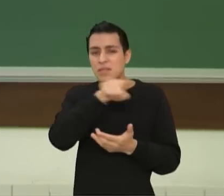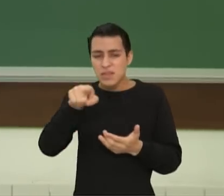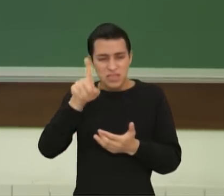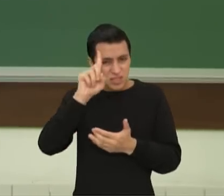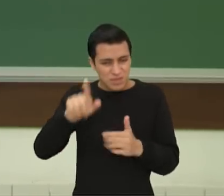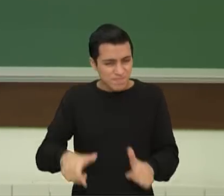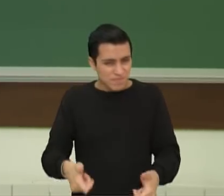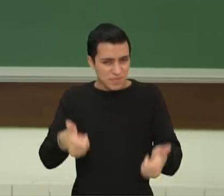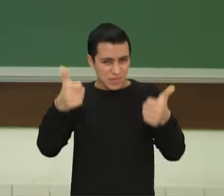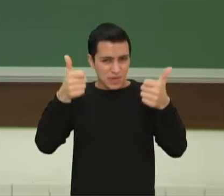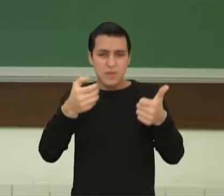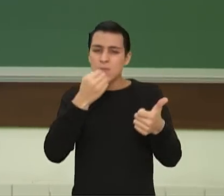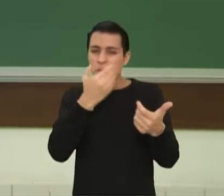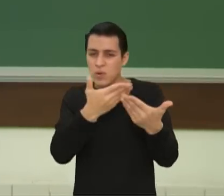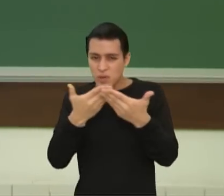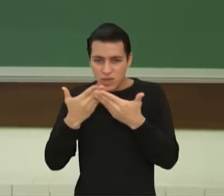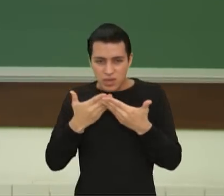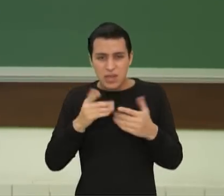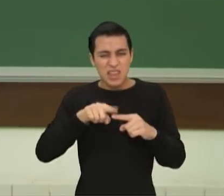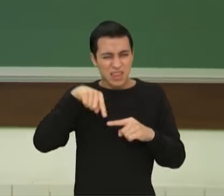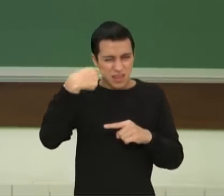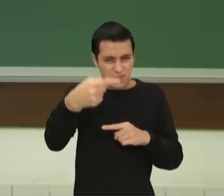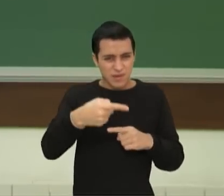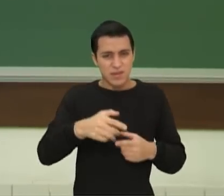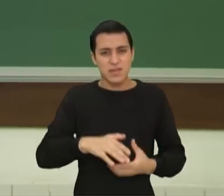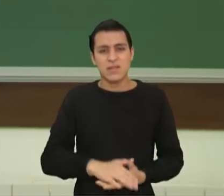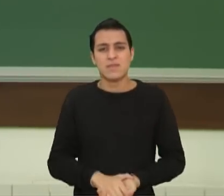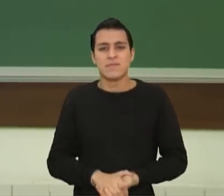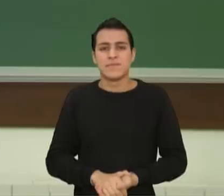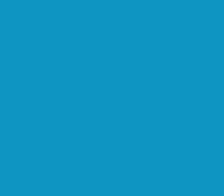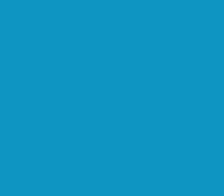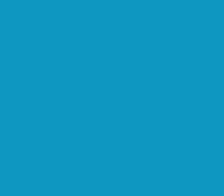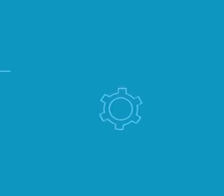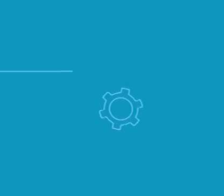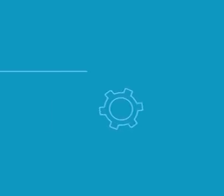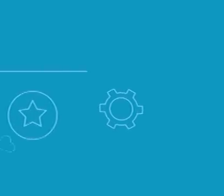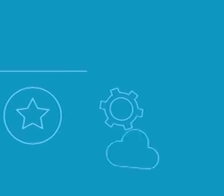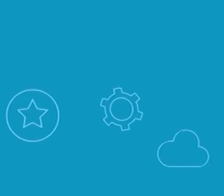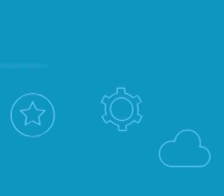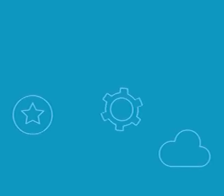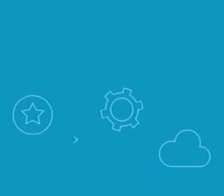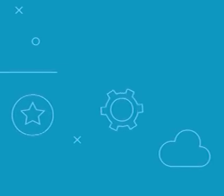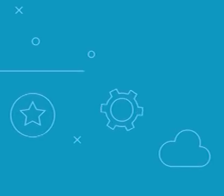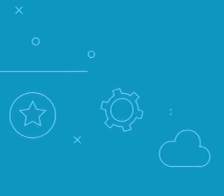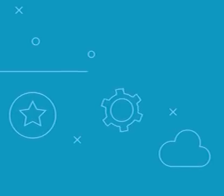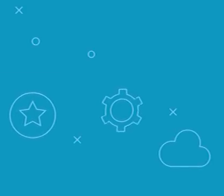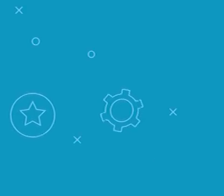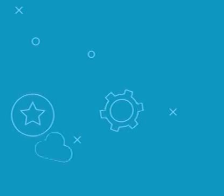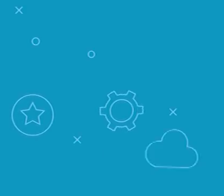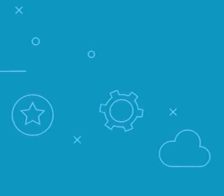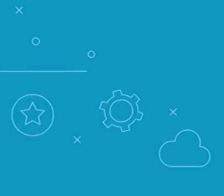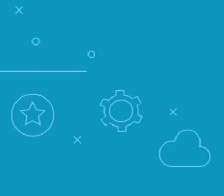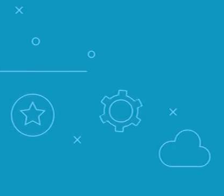dias melhores, bons estudos e até a próxima.